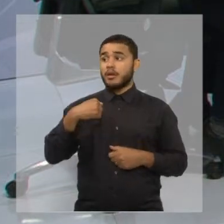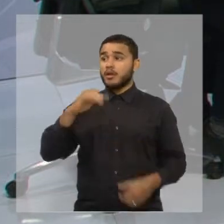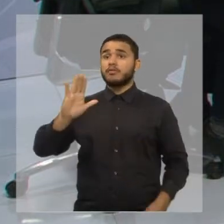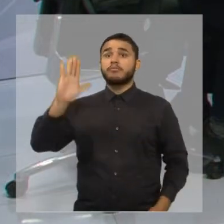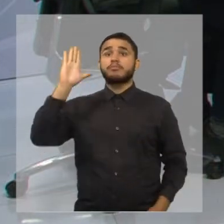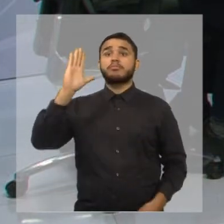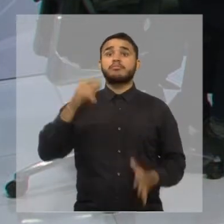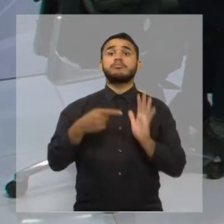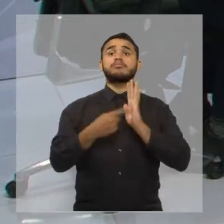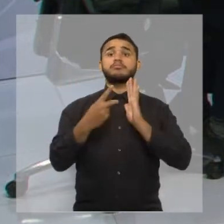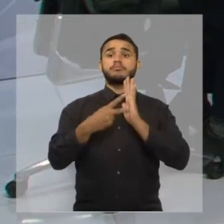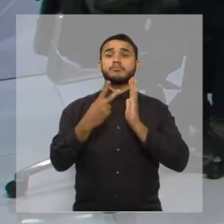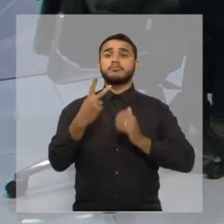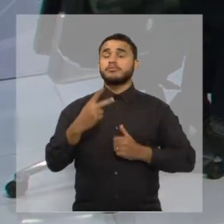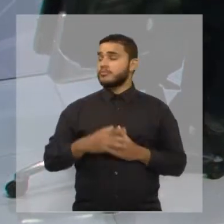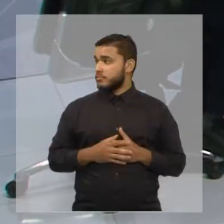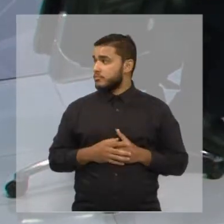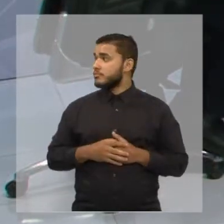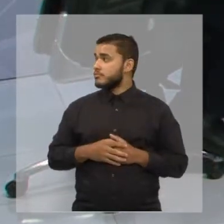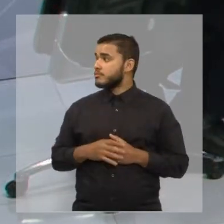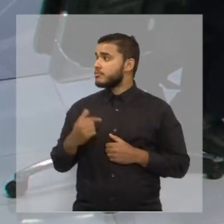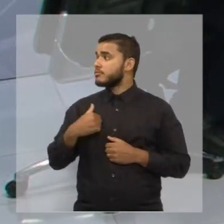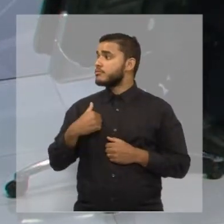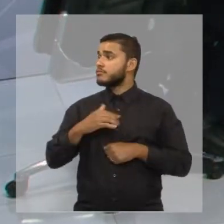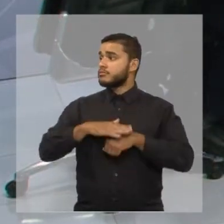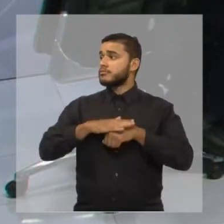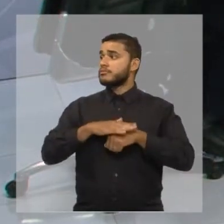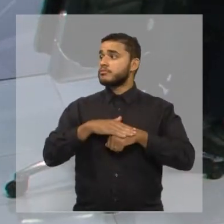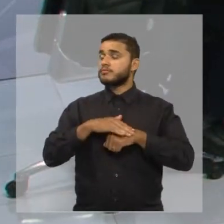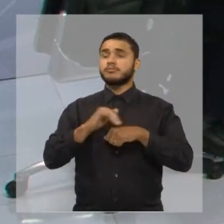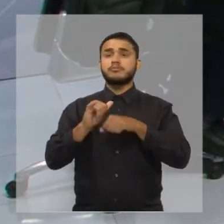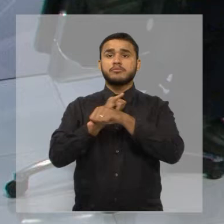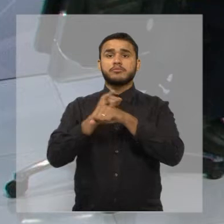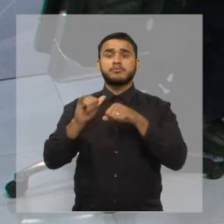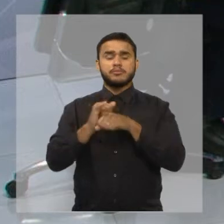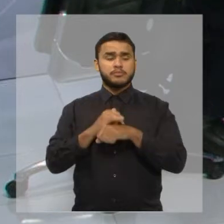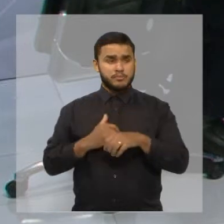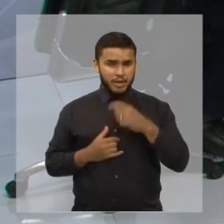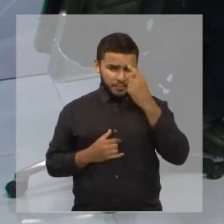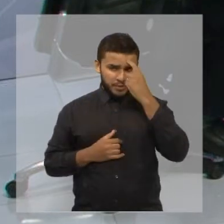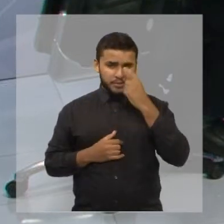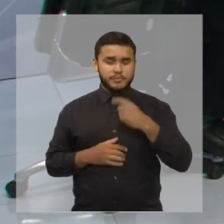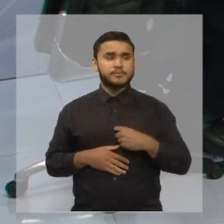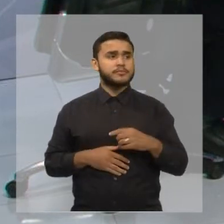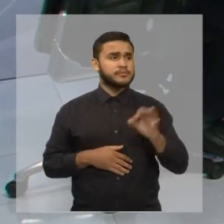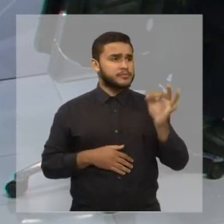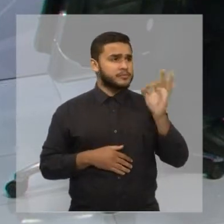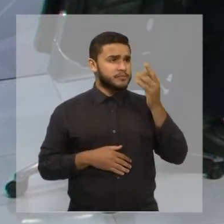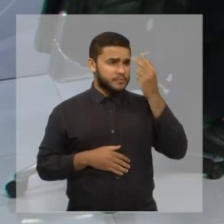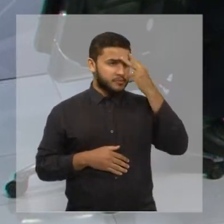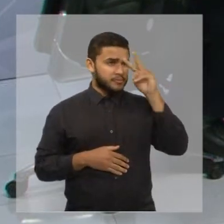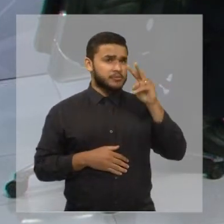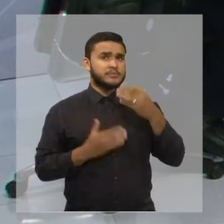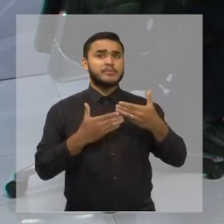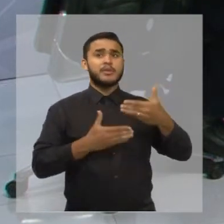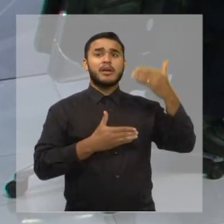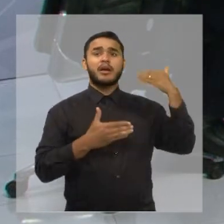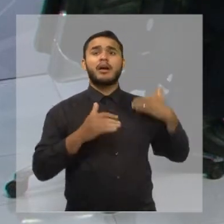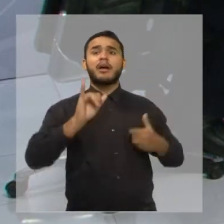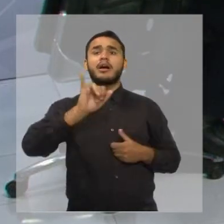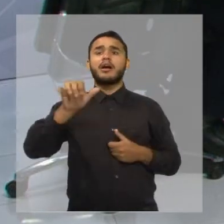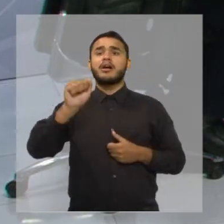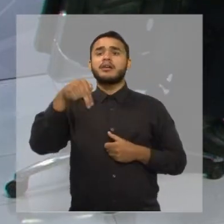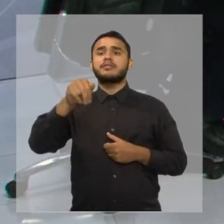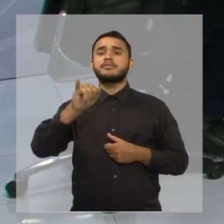reeleição. Ele está se comportando como tal. Um comportamento dessa natureza, se a gente retroage até Jânio Quadros, a gente não tem parâmetro. Não